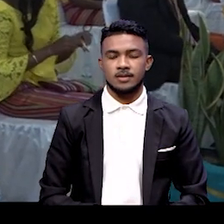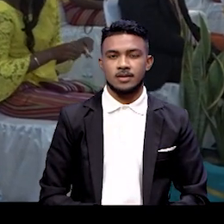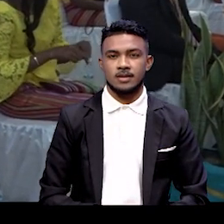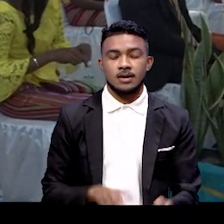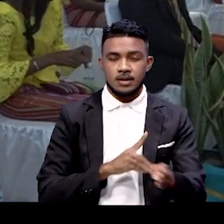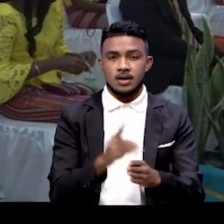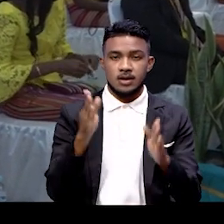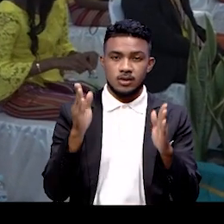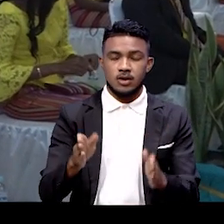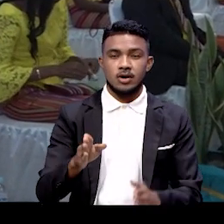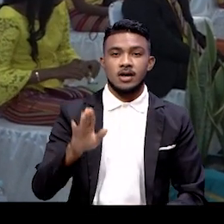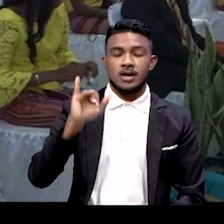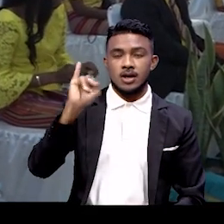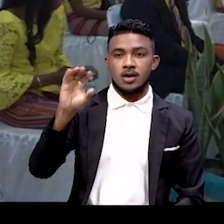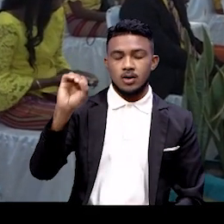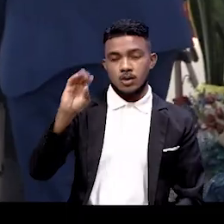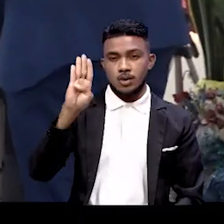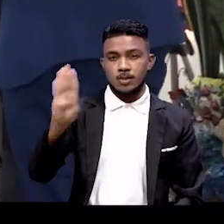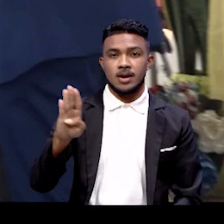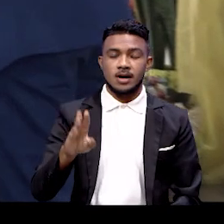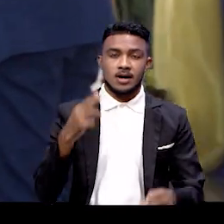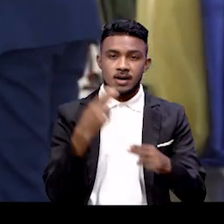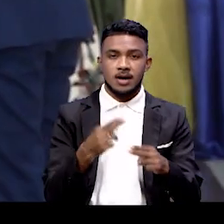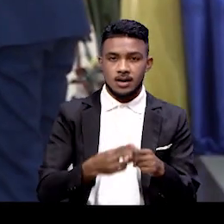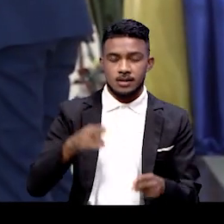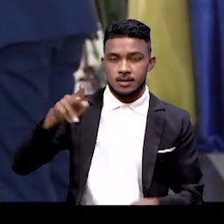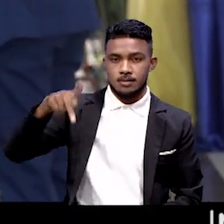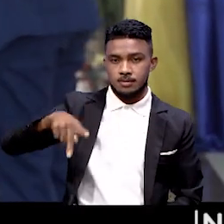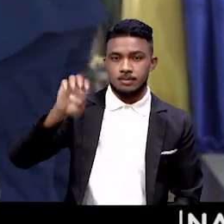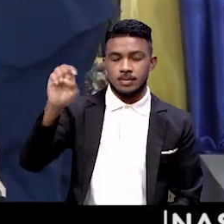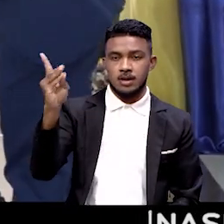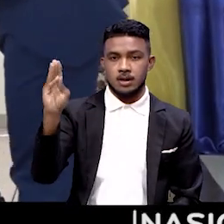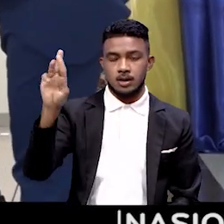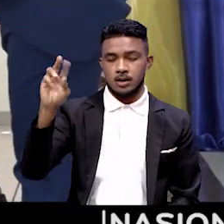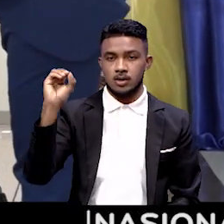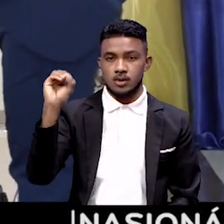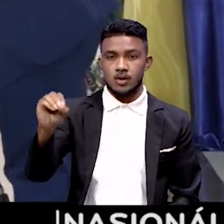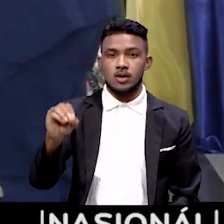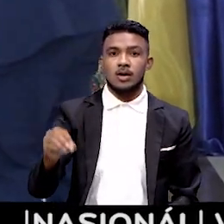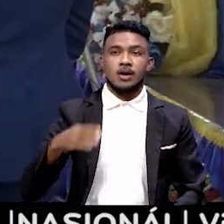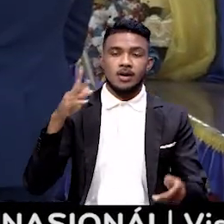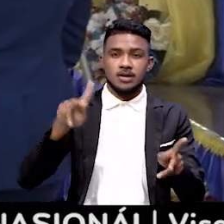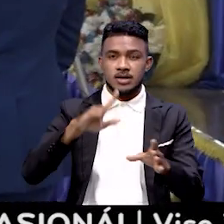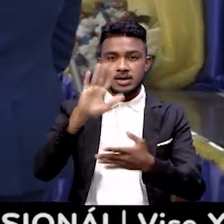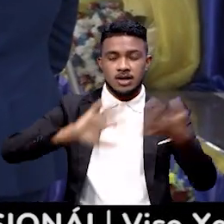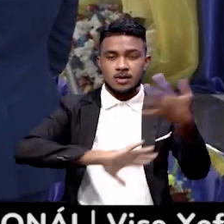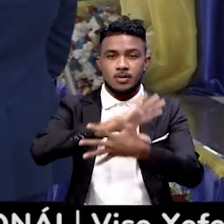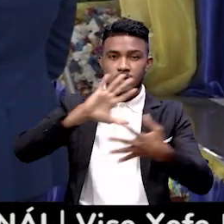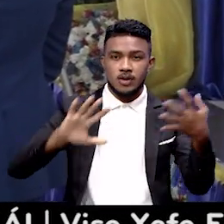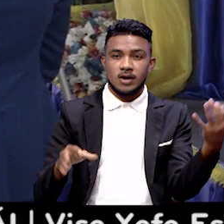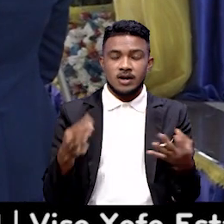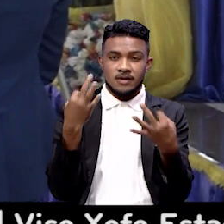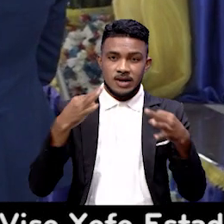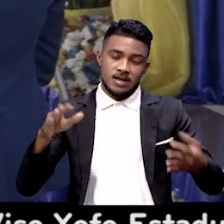Reitor AUB Pedro Miguel Barreto Smeni satu deklarasaun ne wa hira partisipa ia seremonio di simba finalista AUB ia